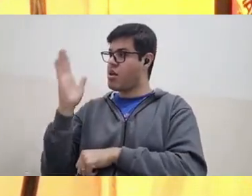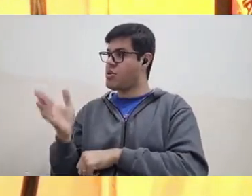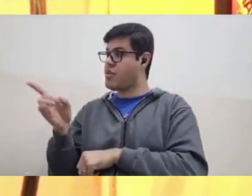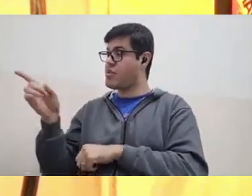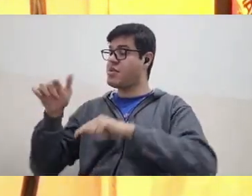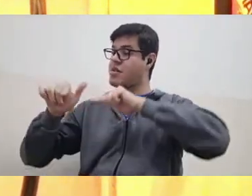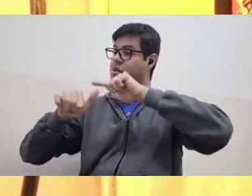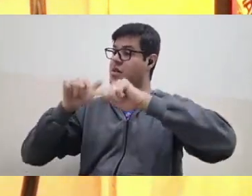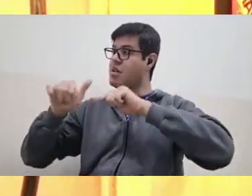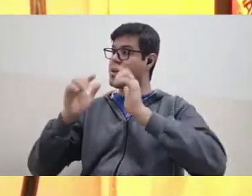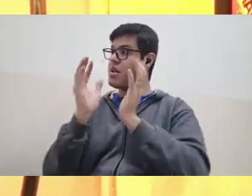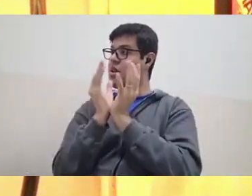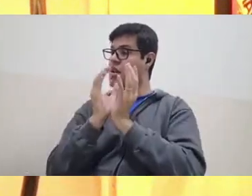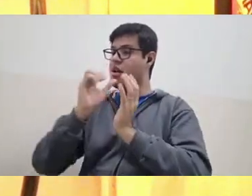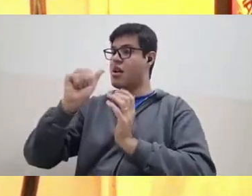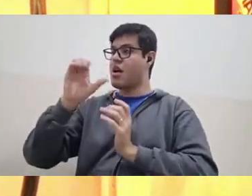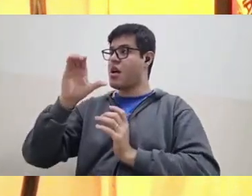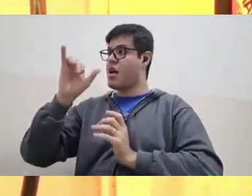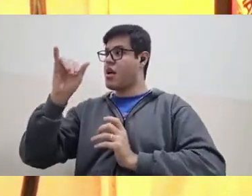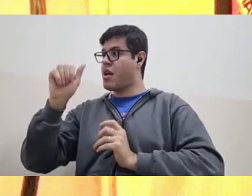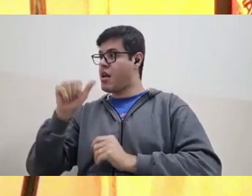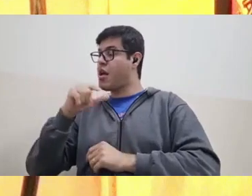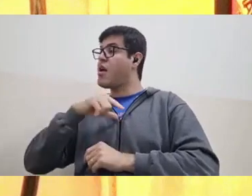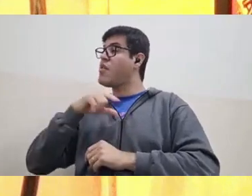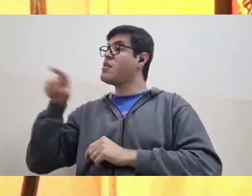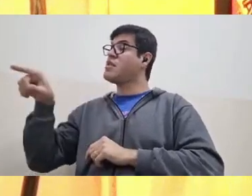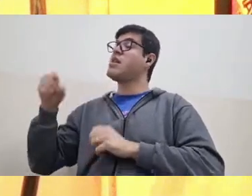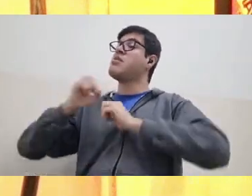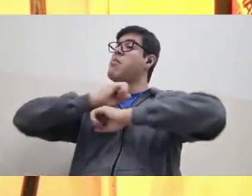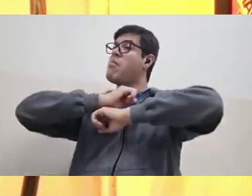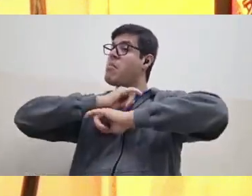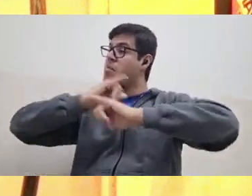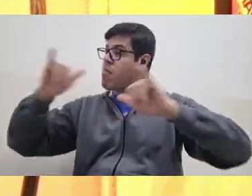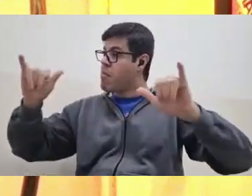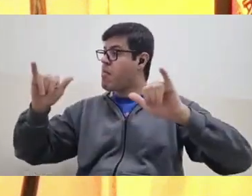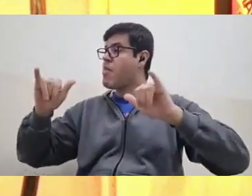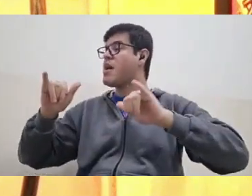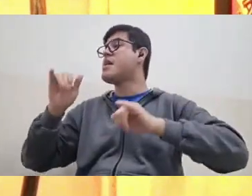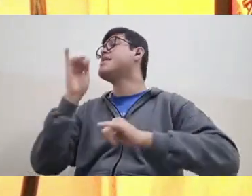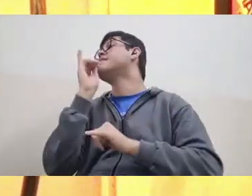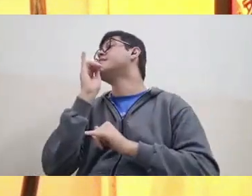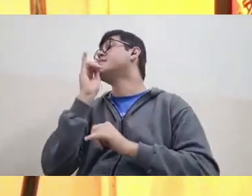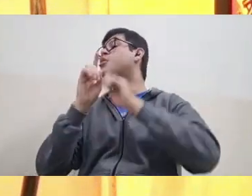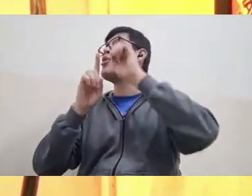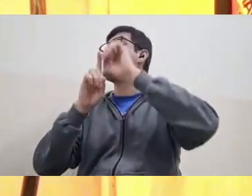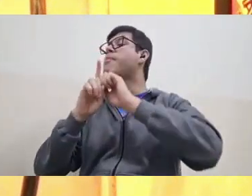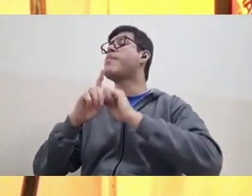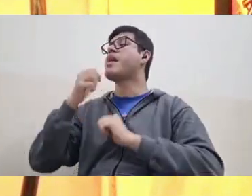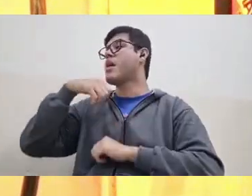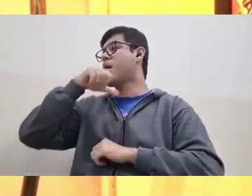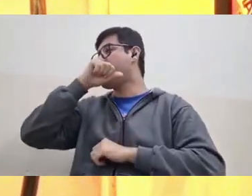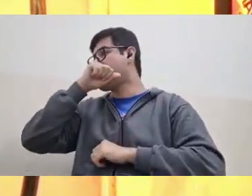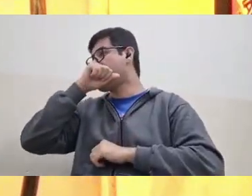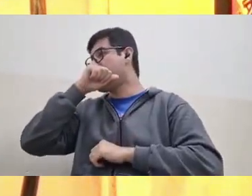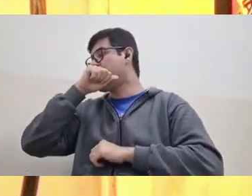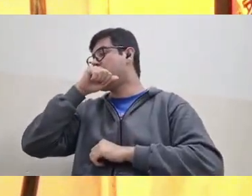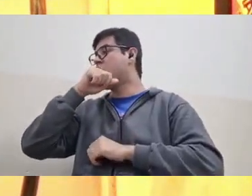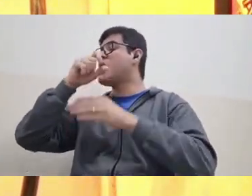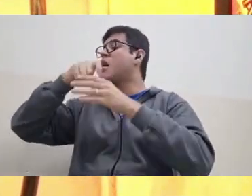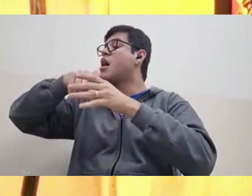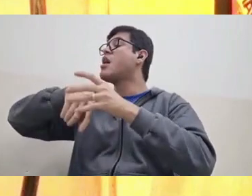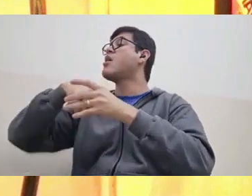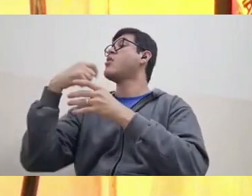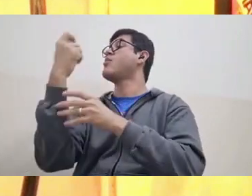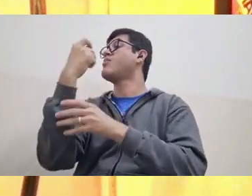o trabalho que você tem nasci agora o principal é são as campanhas campanha Dia das Mães Vai que vai